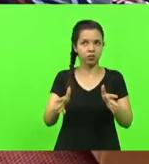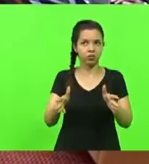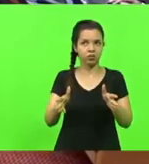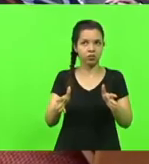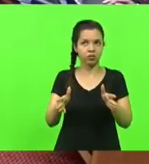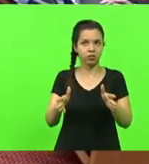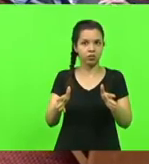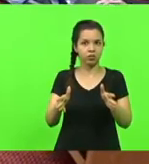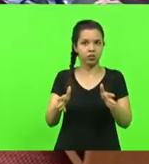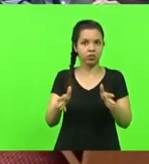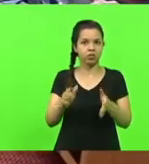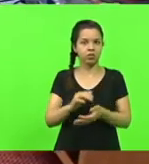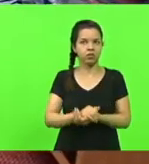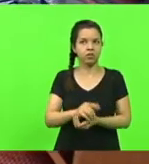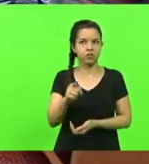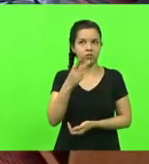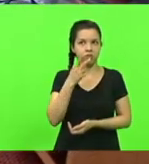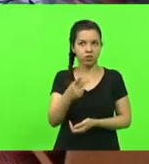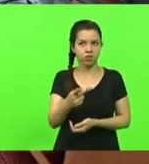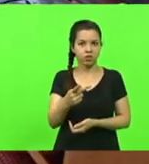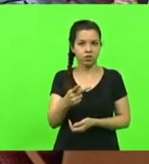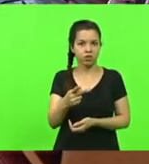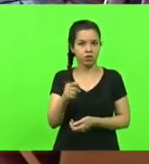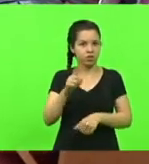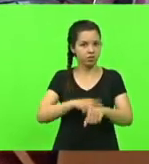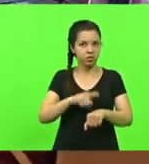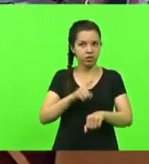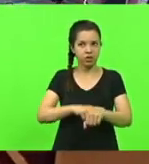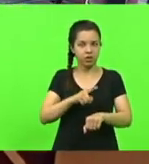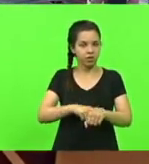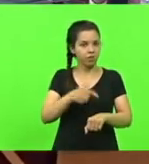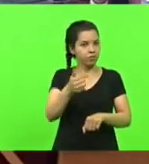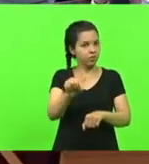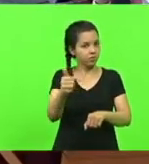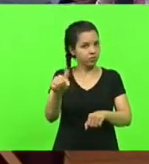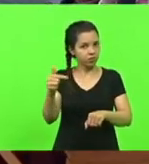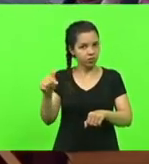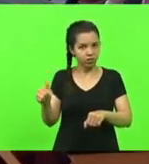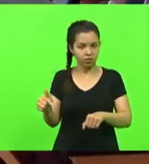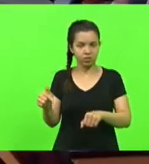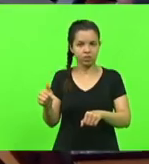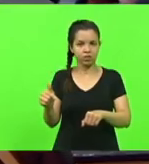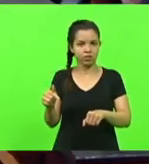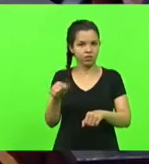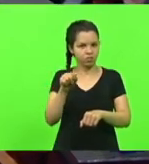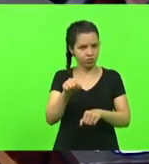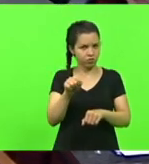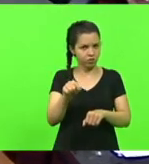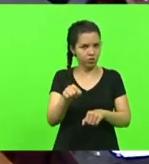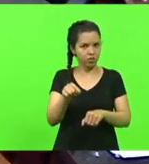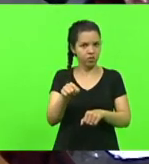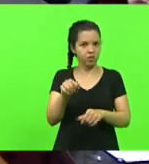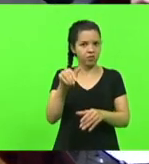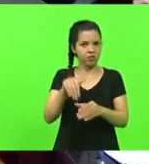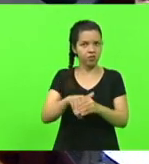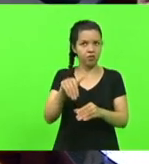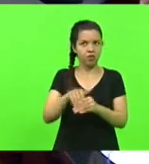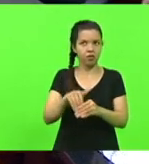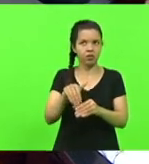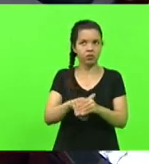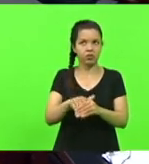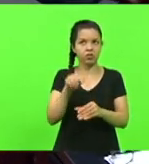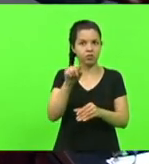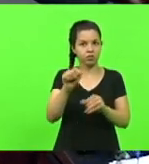nenhum, o senhor teve o tempo suficiente, o senhor teve o tempo suficiente para votar, tem um painel na sua